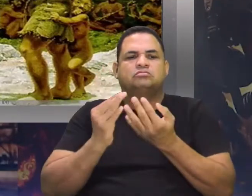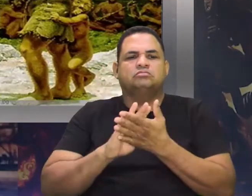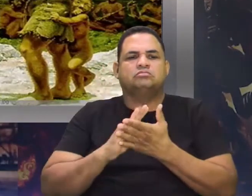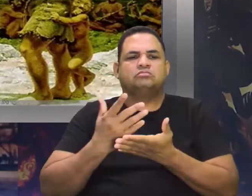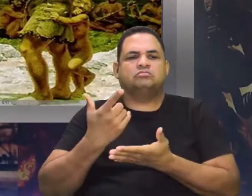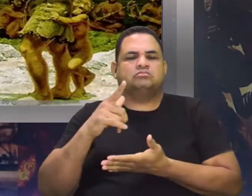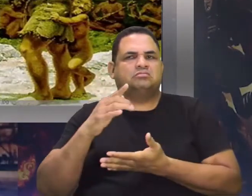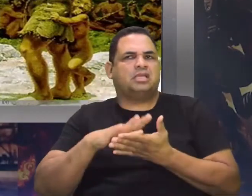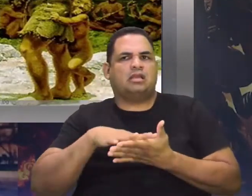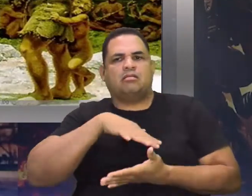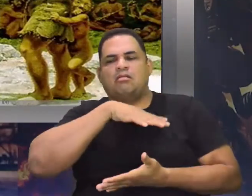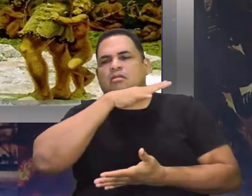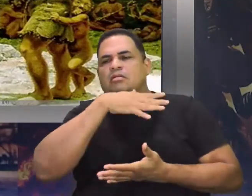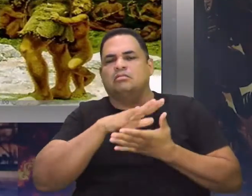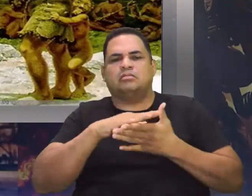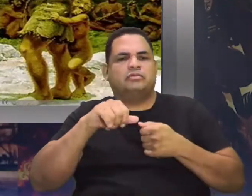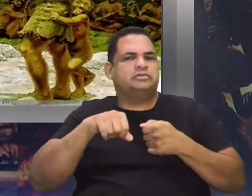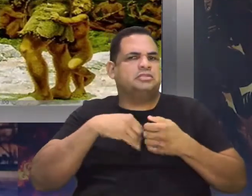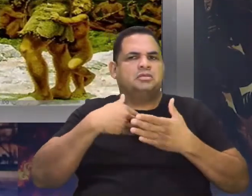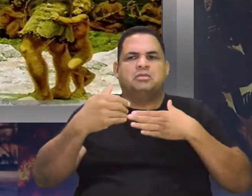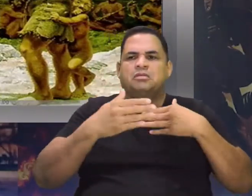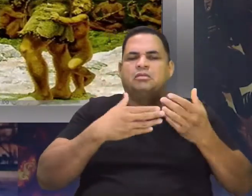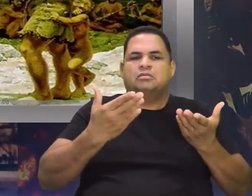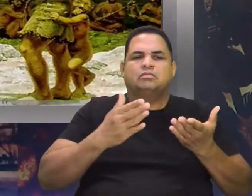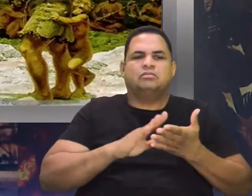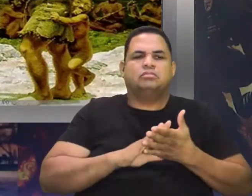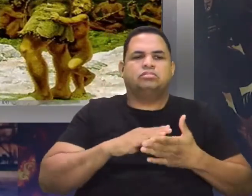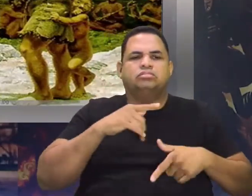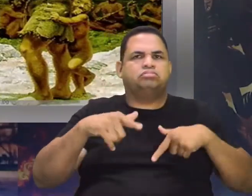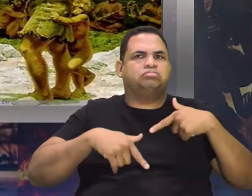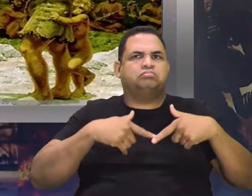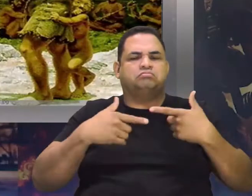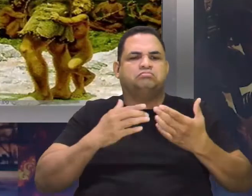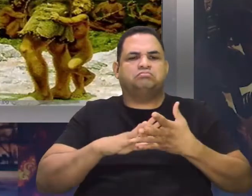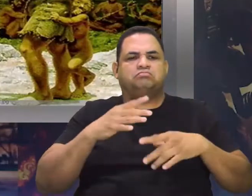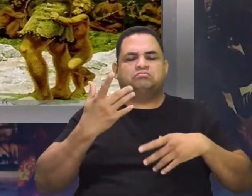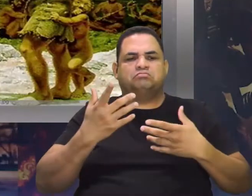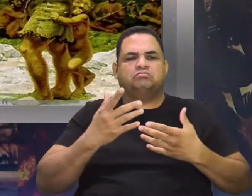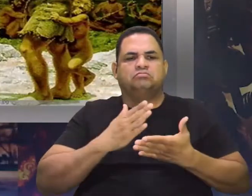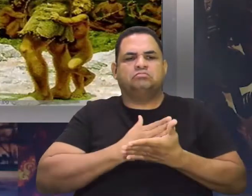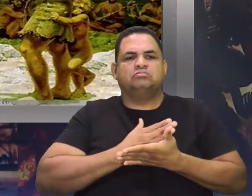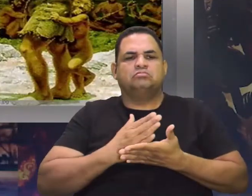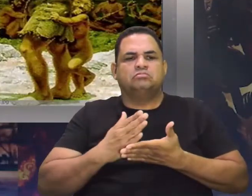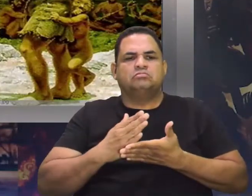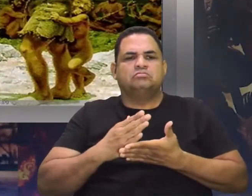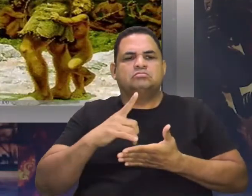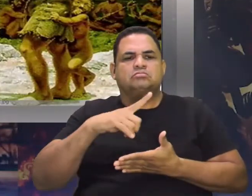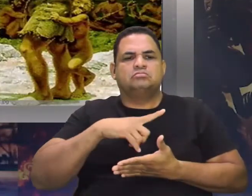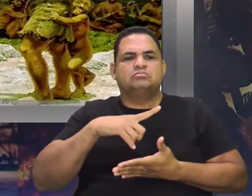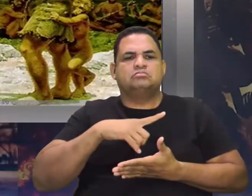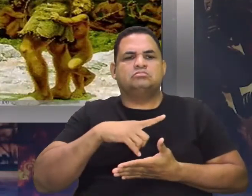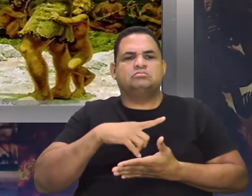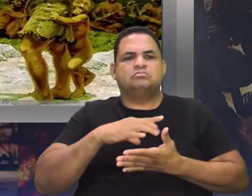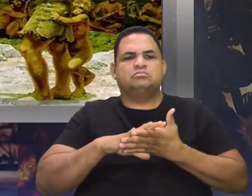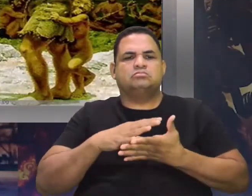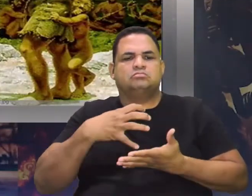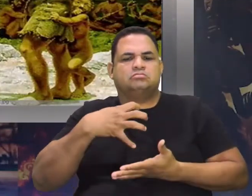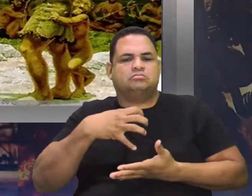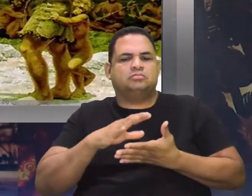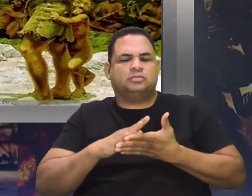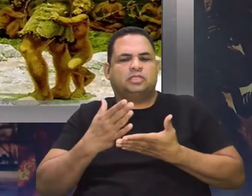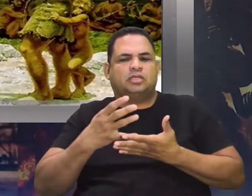não era igual os animais aí que faziam a procriação só por procriar. Começou a ter o instinto